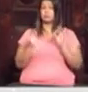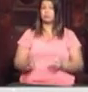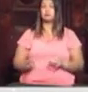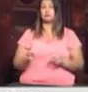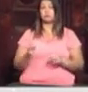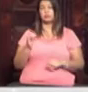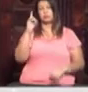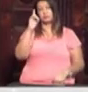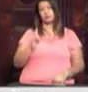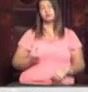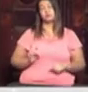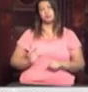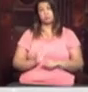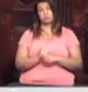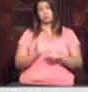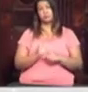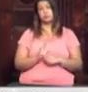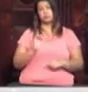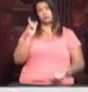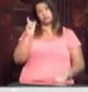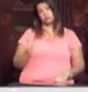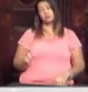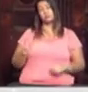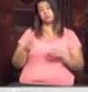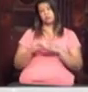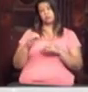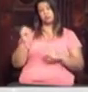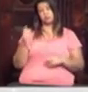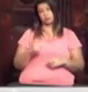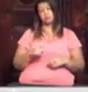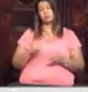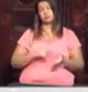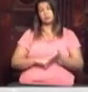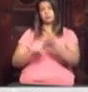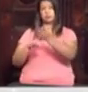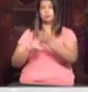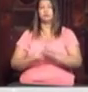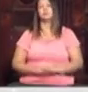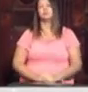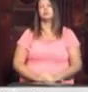do pleno direito de defesa, a bancada do PSOL encaminhou essa posição.